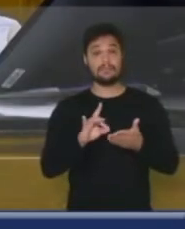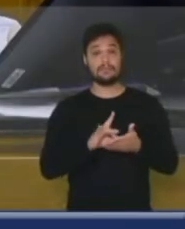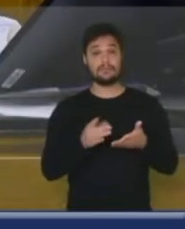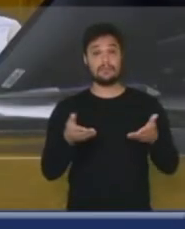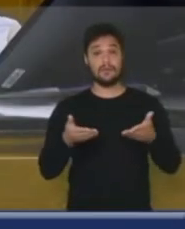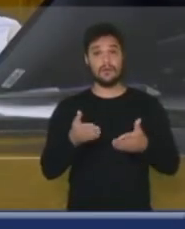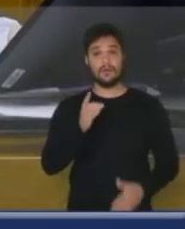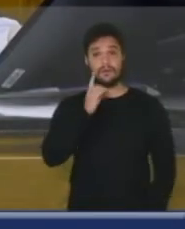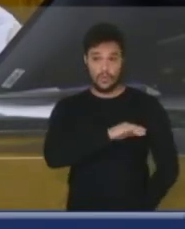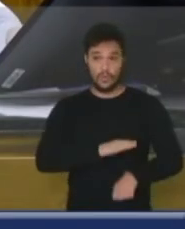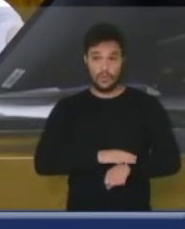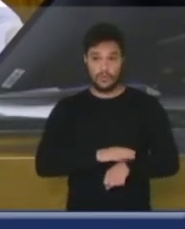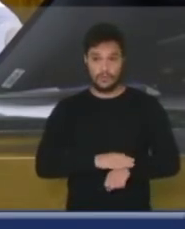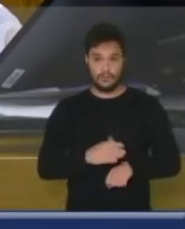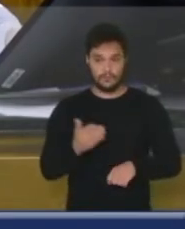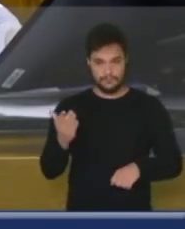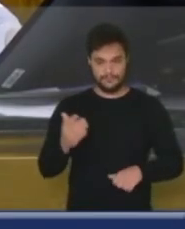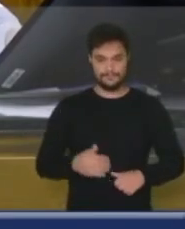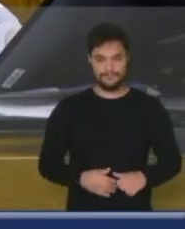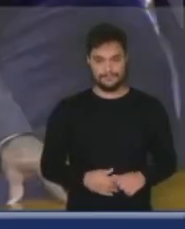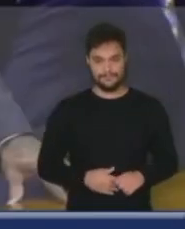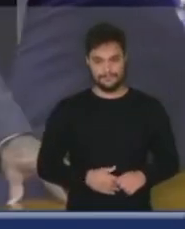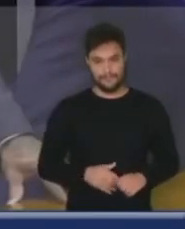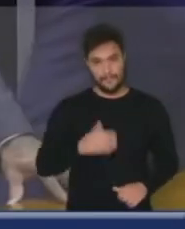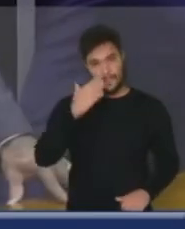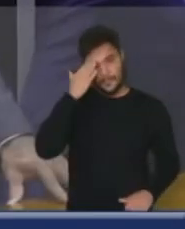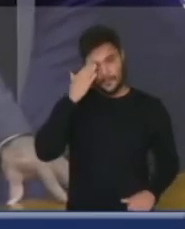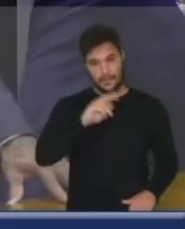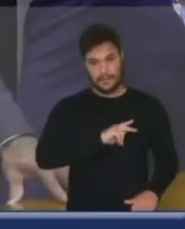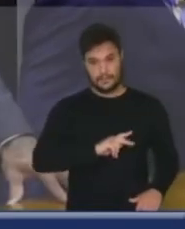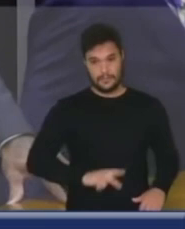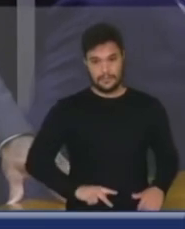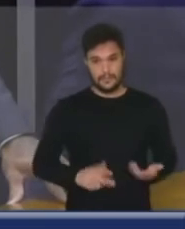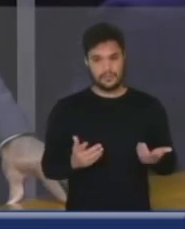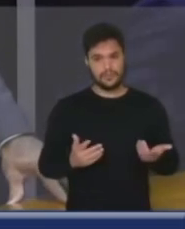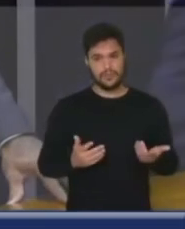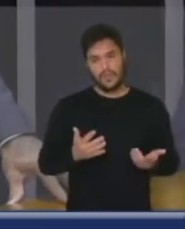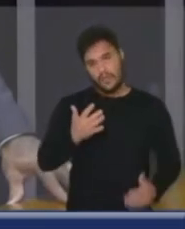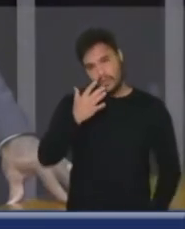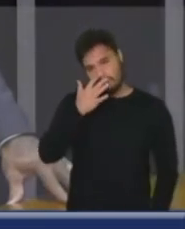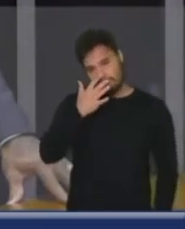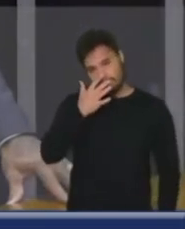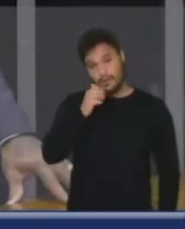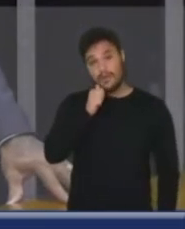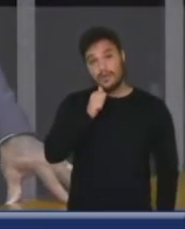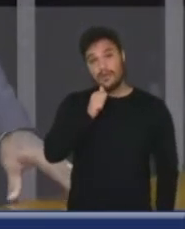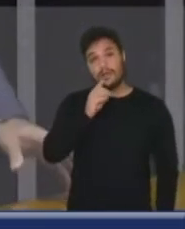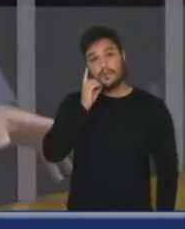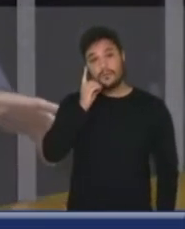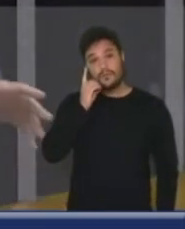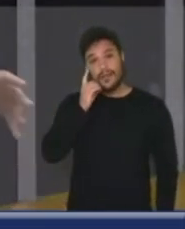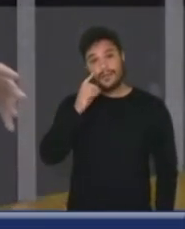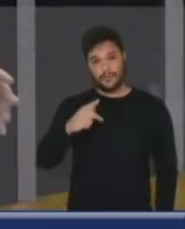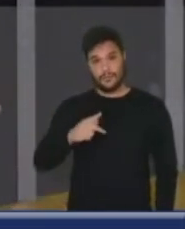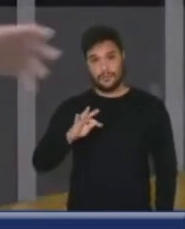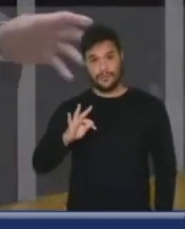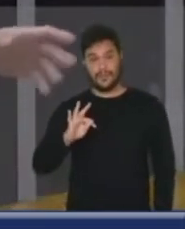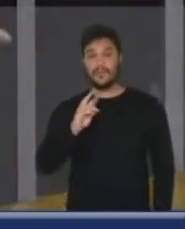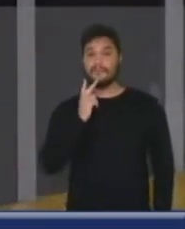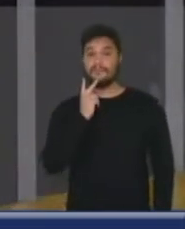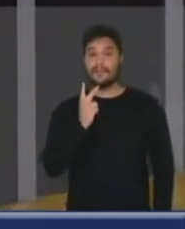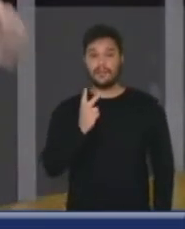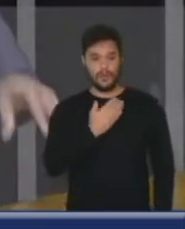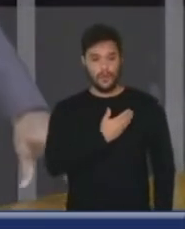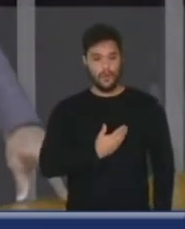Deputado Carlos Jordi. Muito obrigado, senhor presidente. Bom, eu ouvi aqui uma deputada do PT dizendo que o governo Lula,